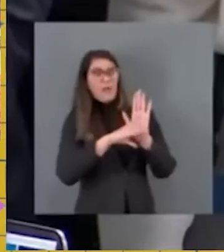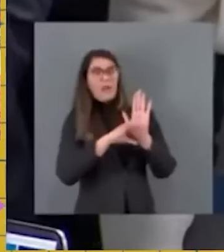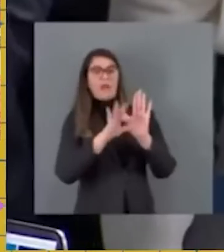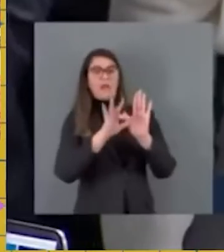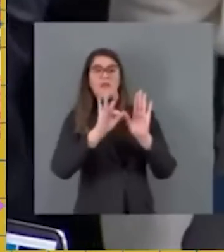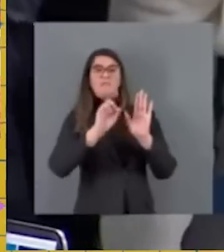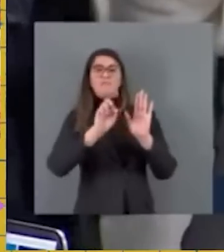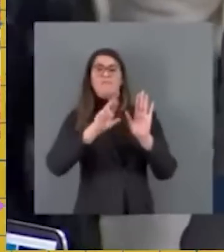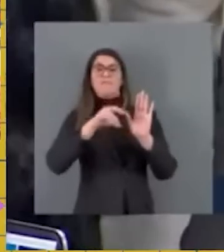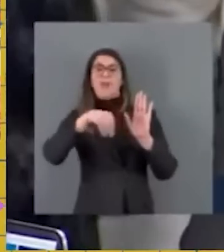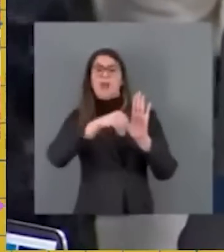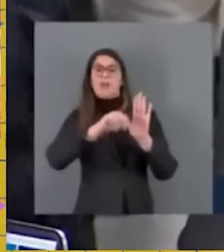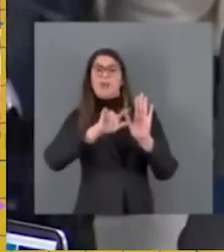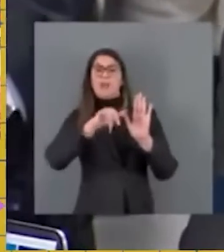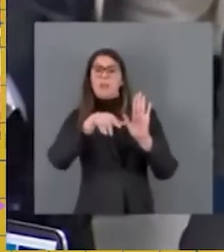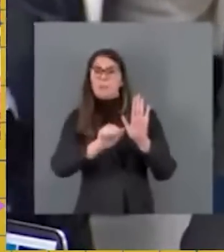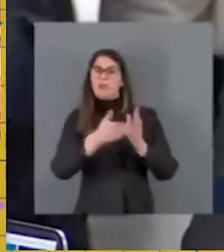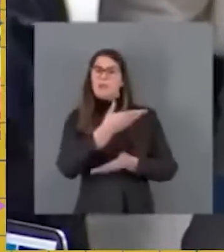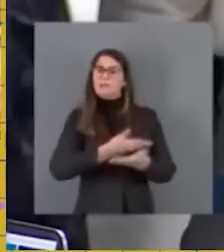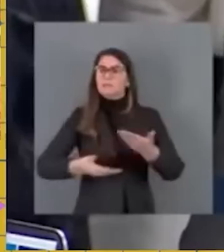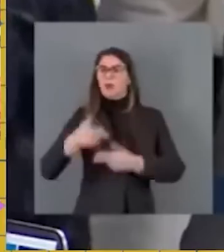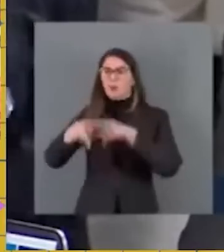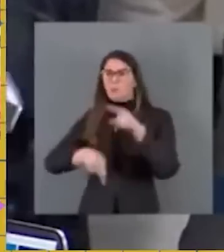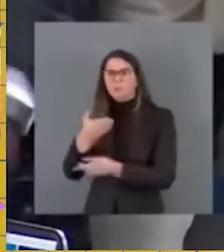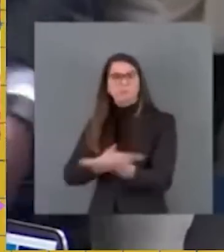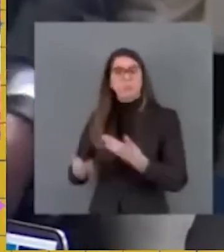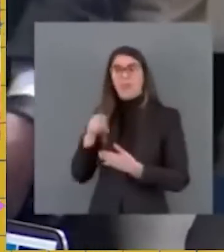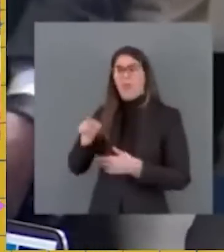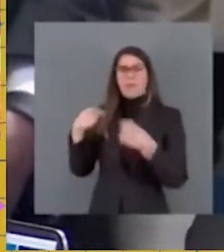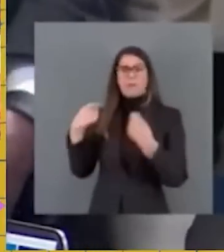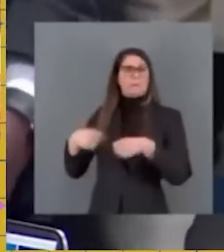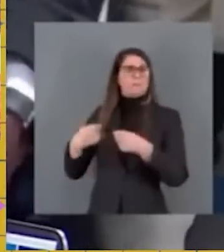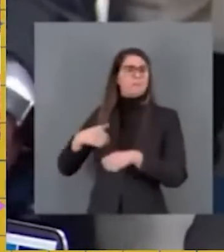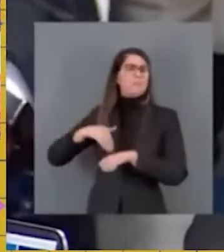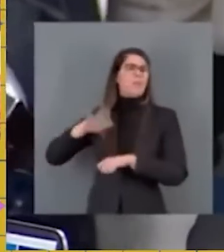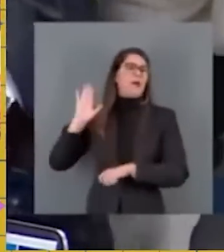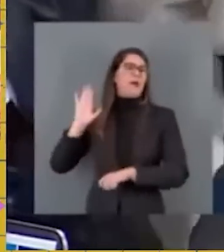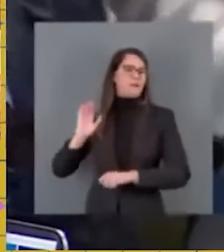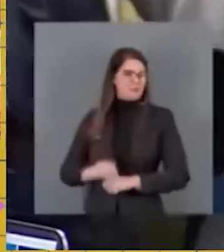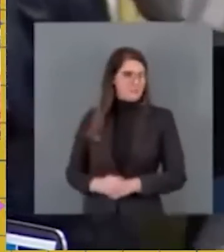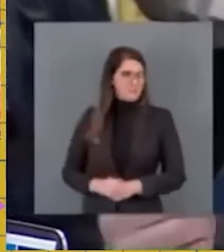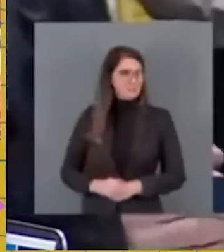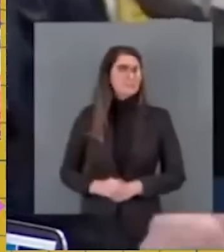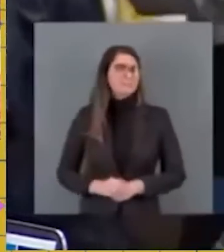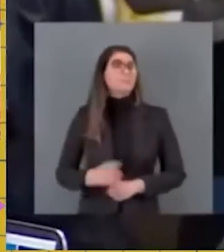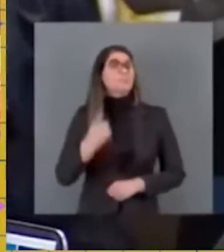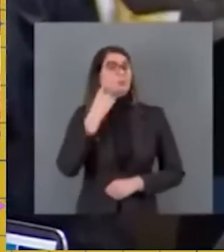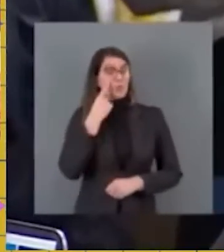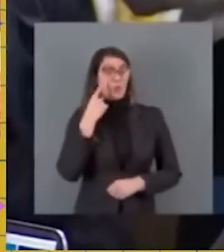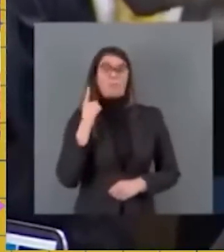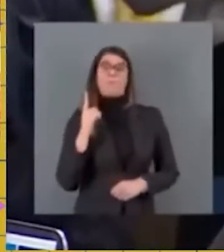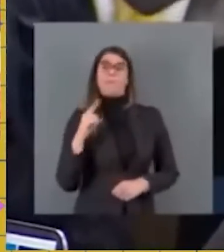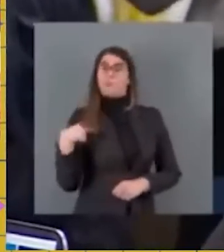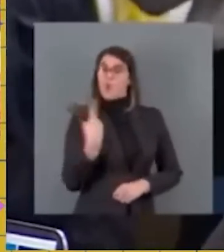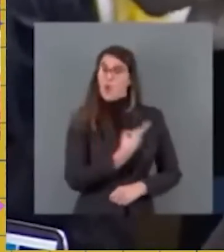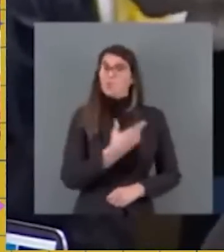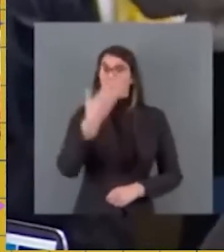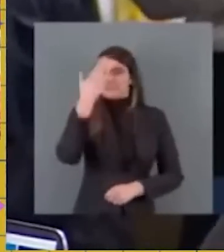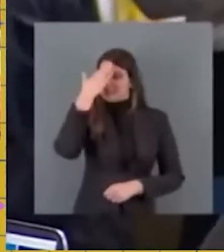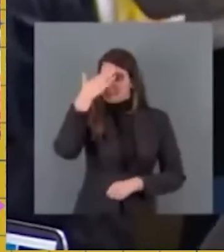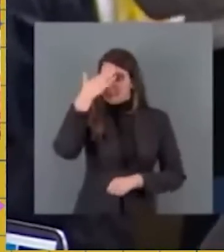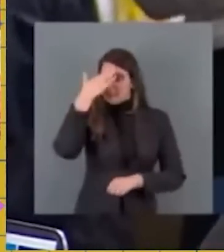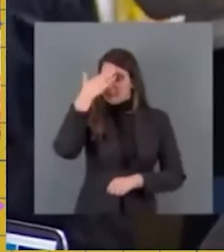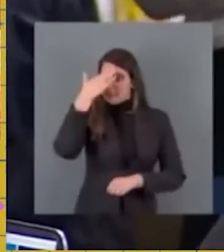interagir com a população que mais precisa Olha nós sabemos que o banco central